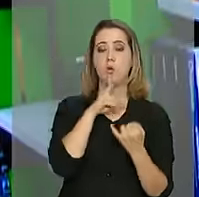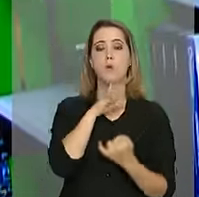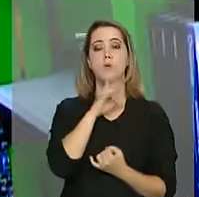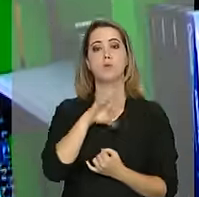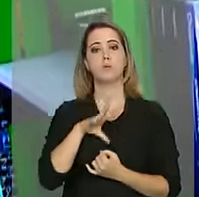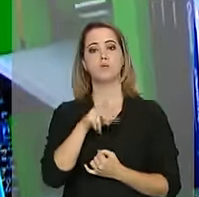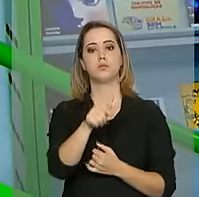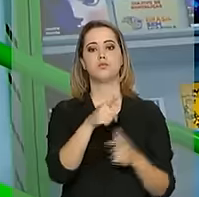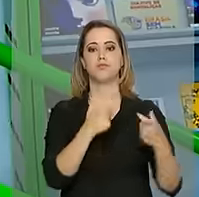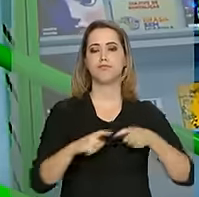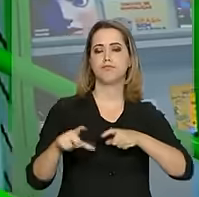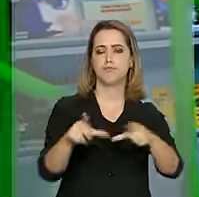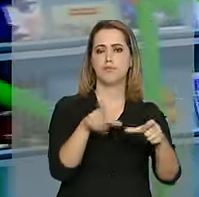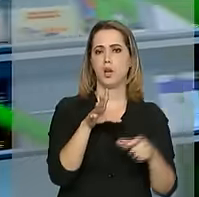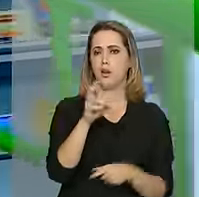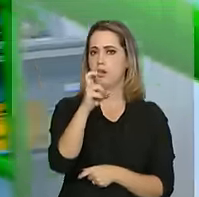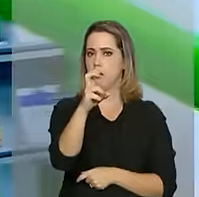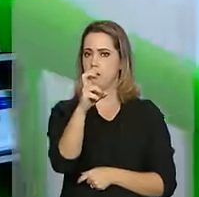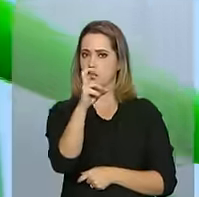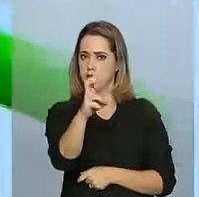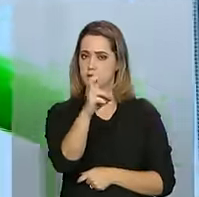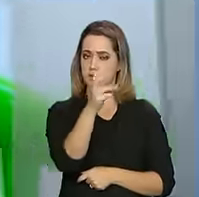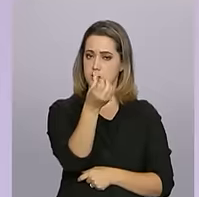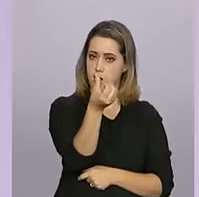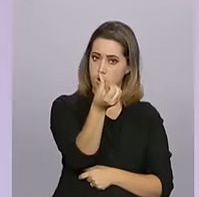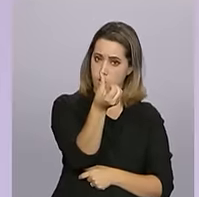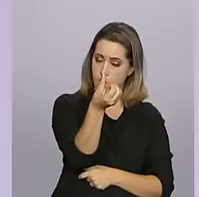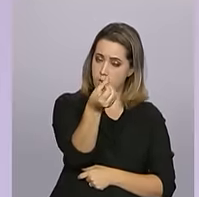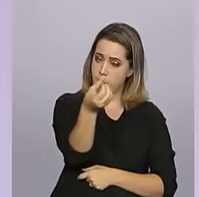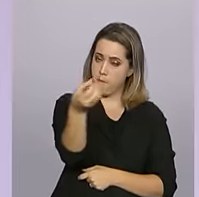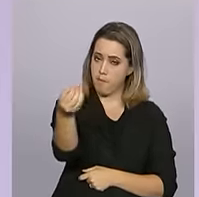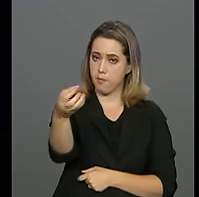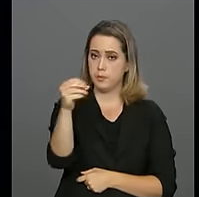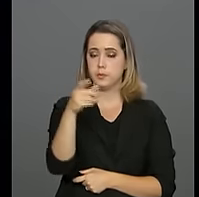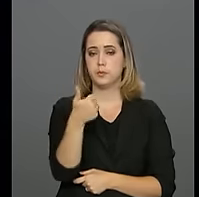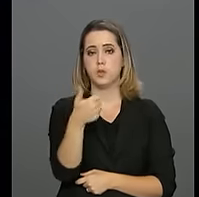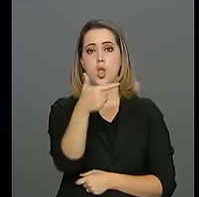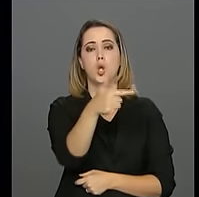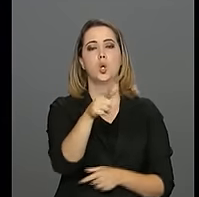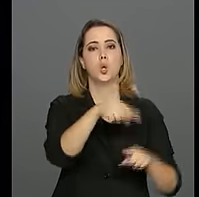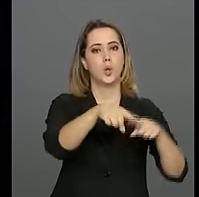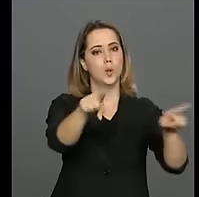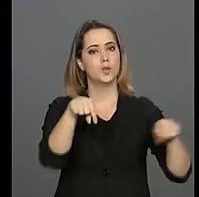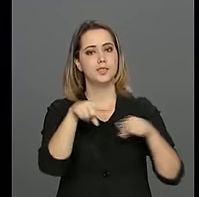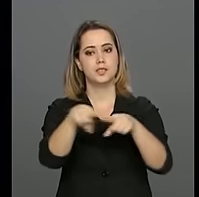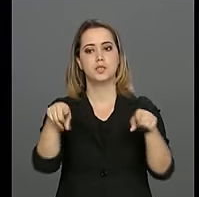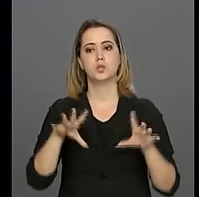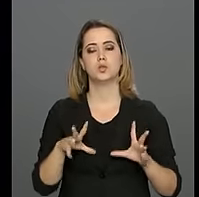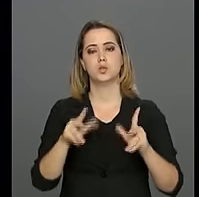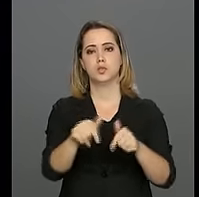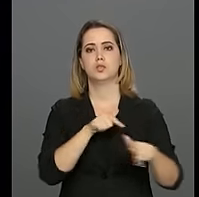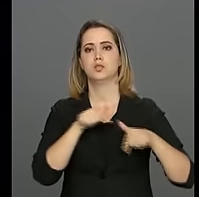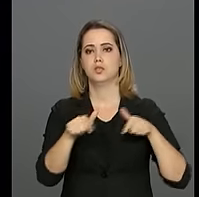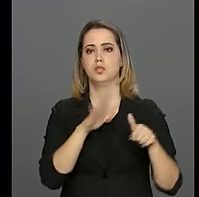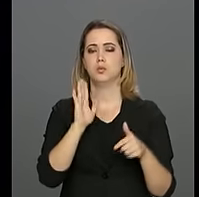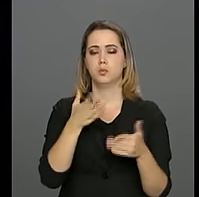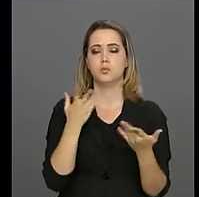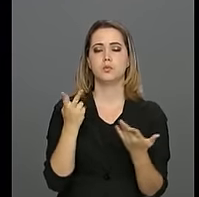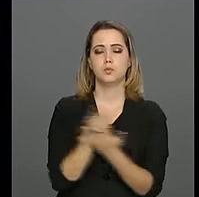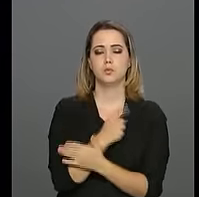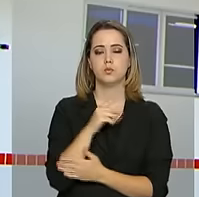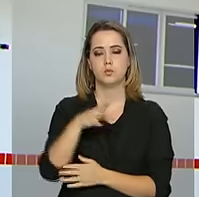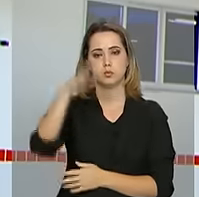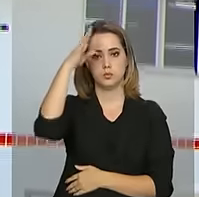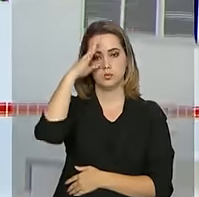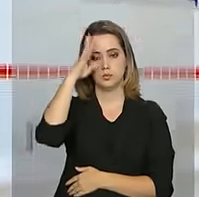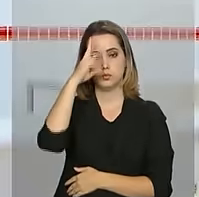das instalações, 5.600 metros quadrados com 12 salas e toda a infraestrutura para receber, já a partir da próxima